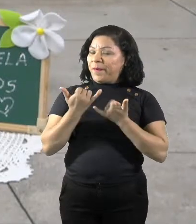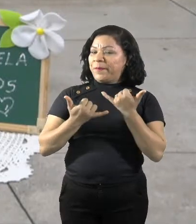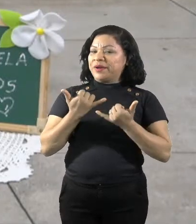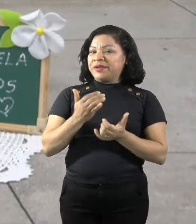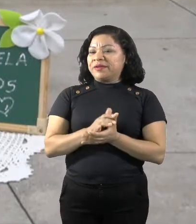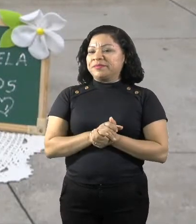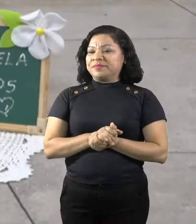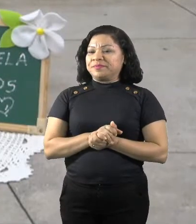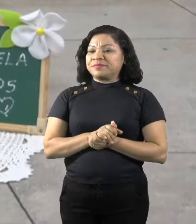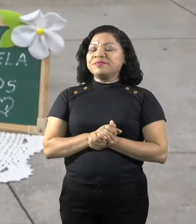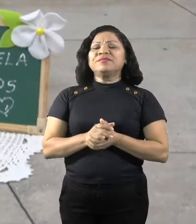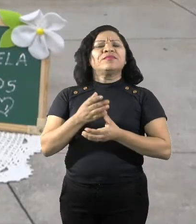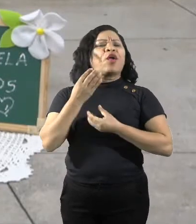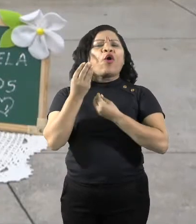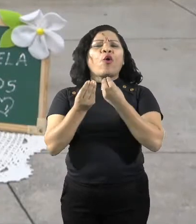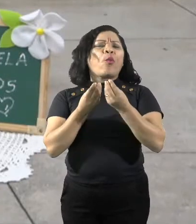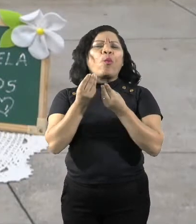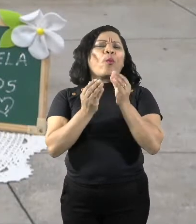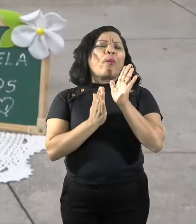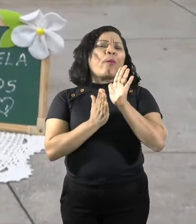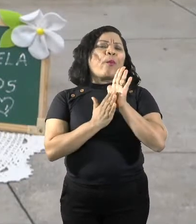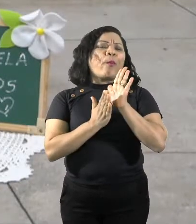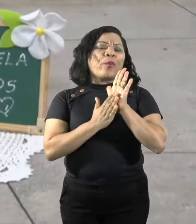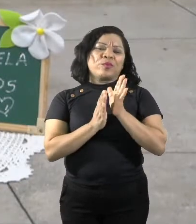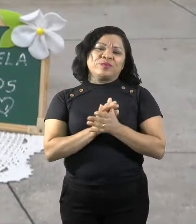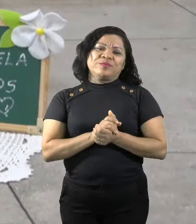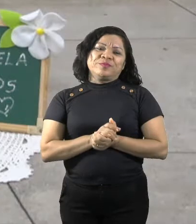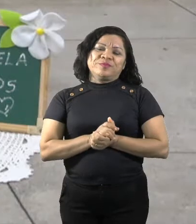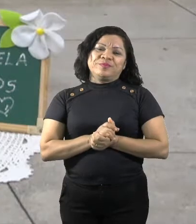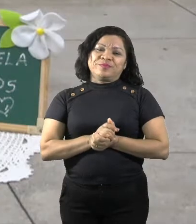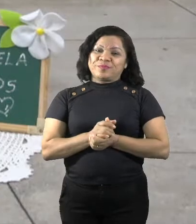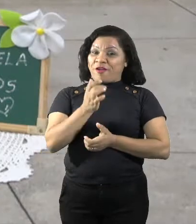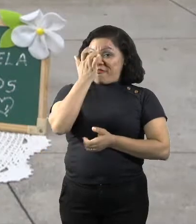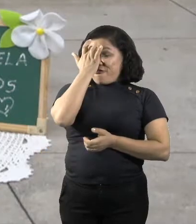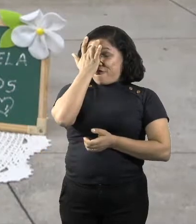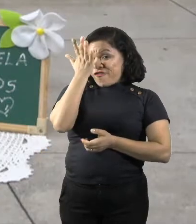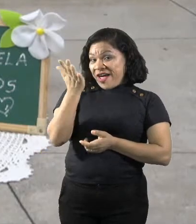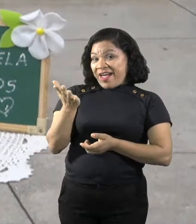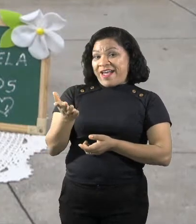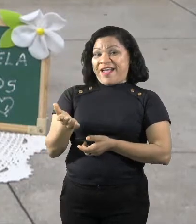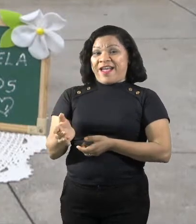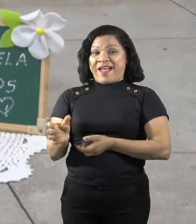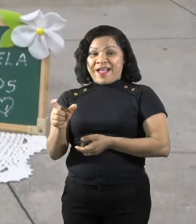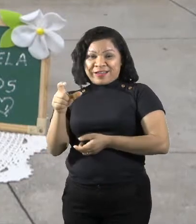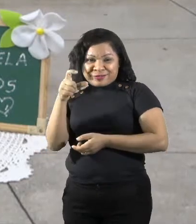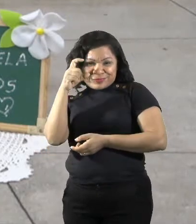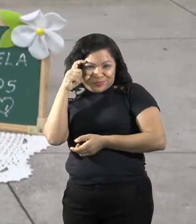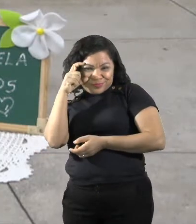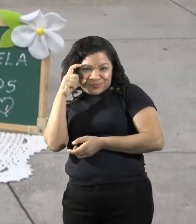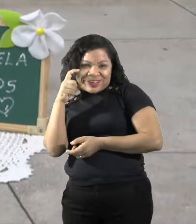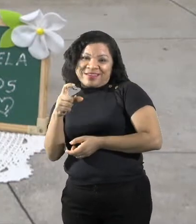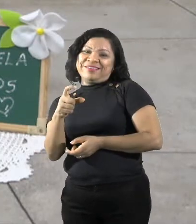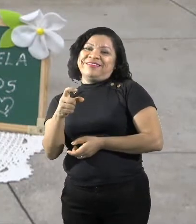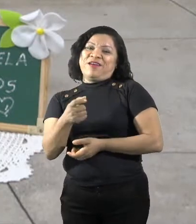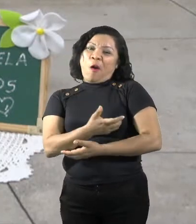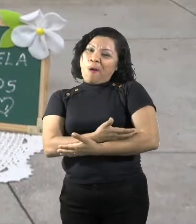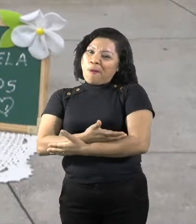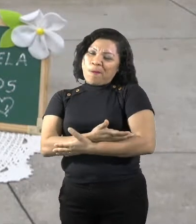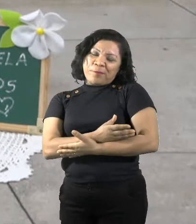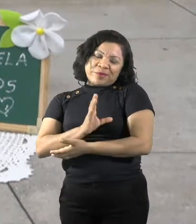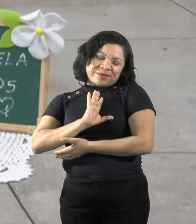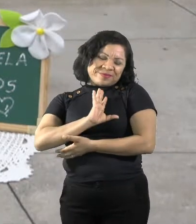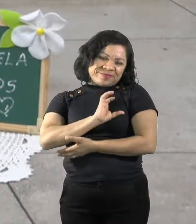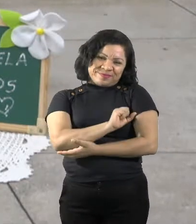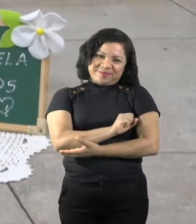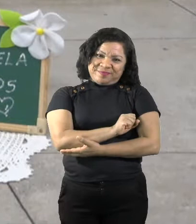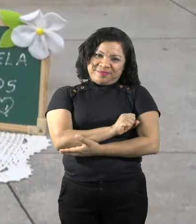E como vai ser a nossa proposta? Fácil, interessante e que os nossos bebês vão amar. Vamos